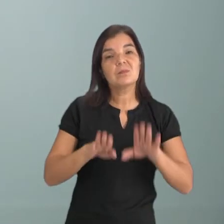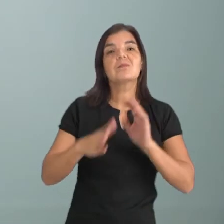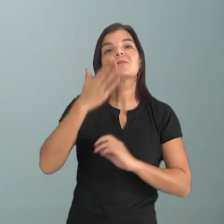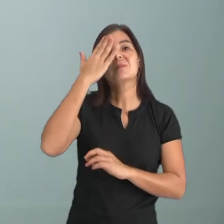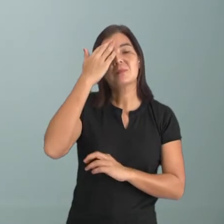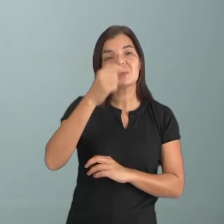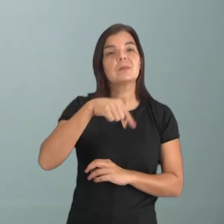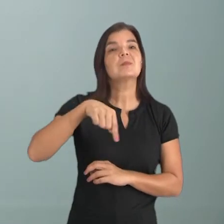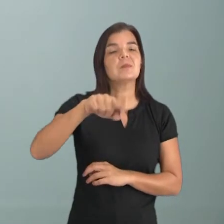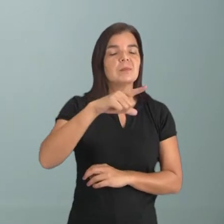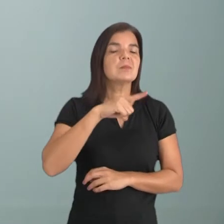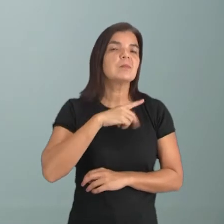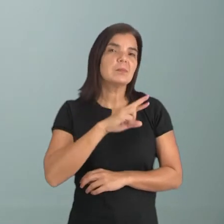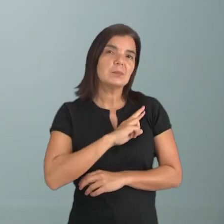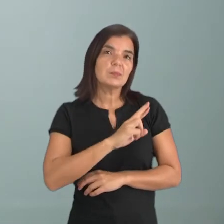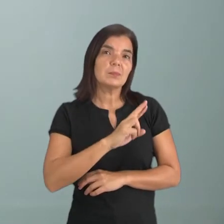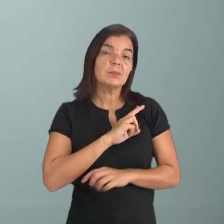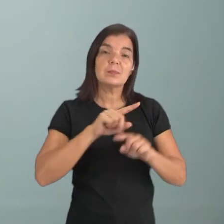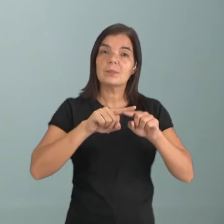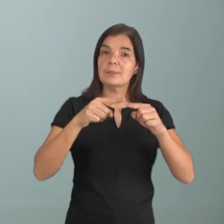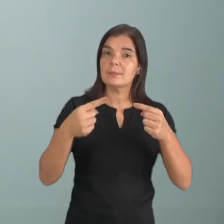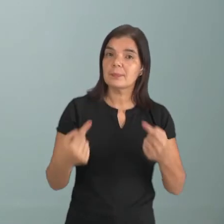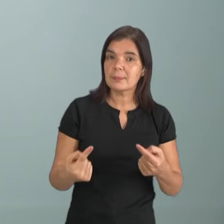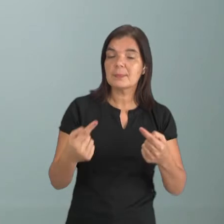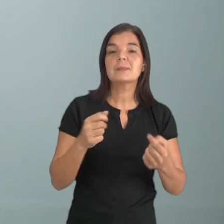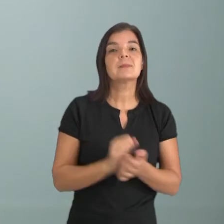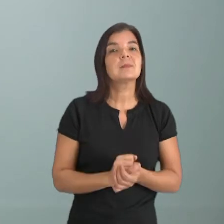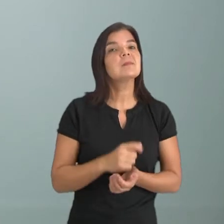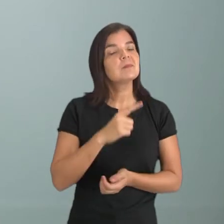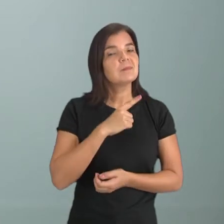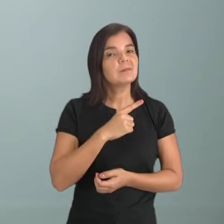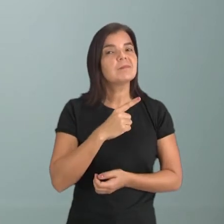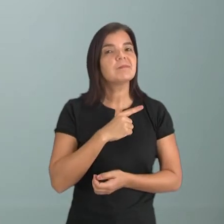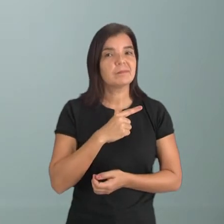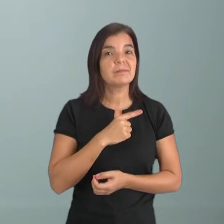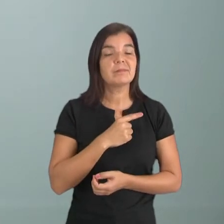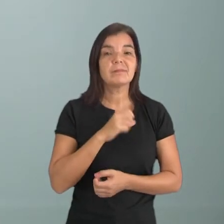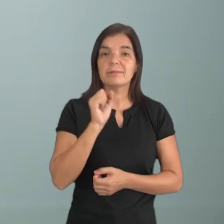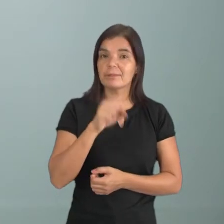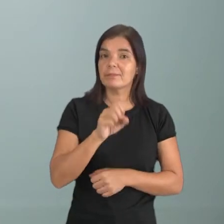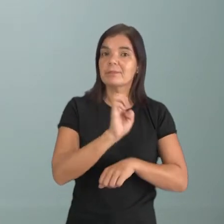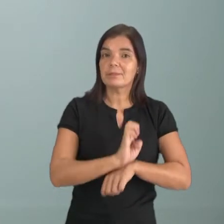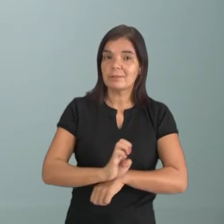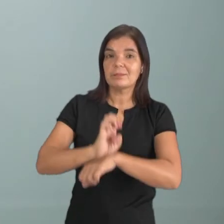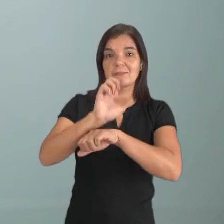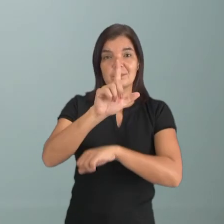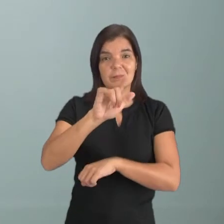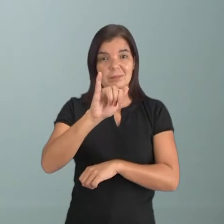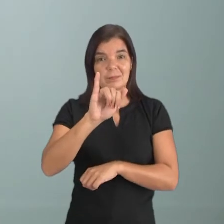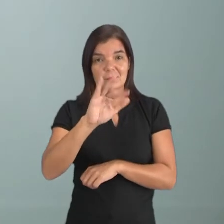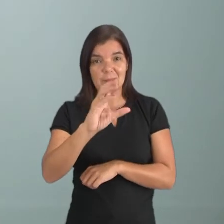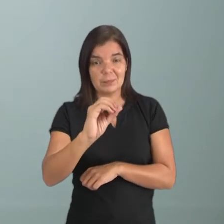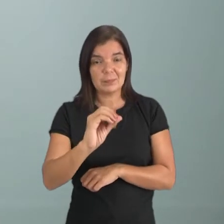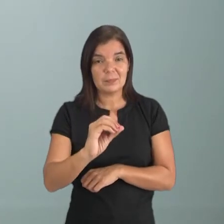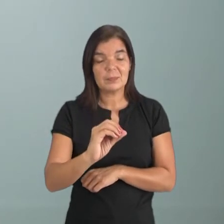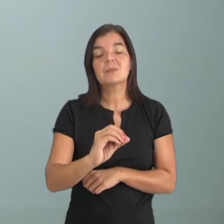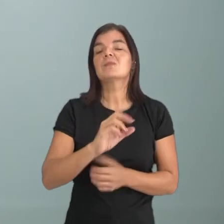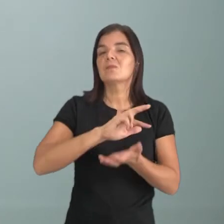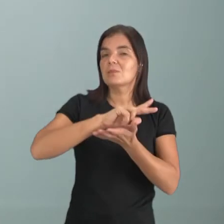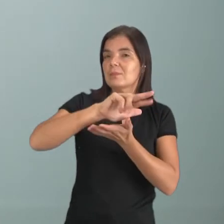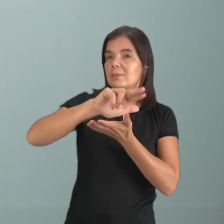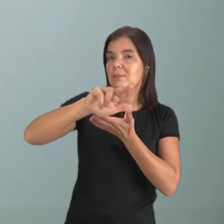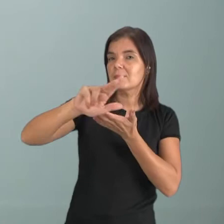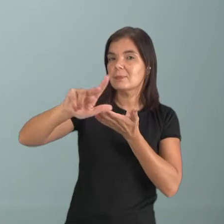sabermos que você tem a sua religião, mas você tem que fazer a defesa, sim, do Estado laico por conta da pluralidade,